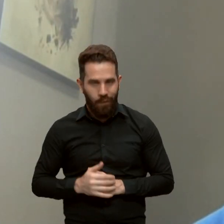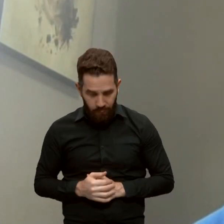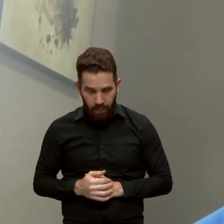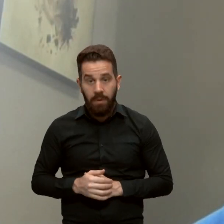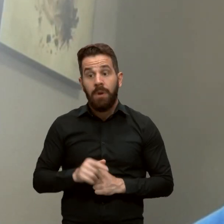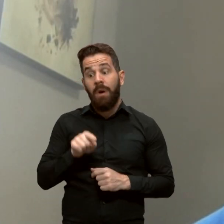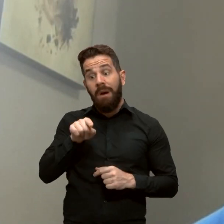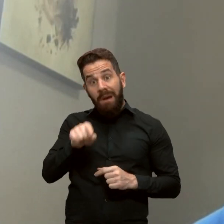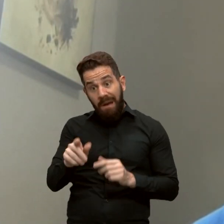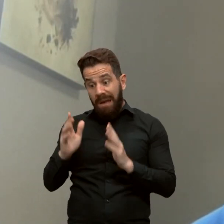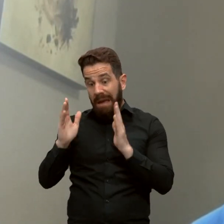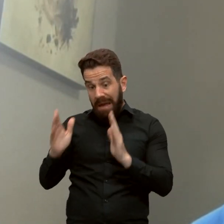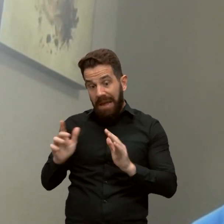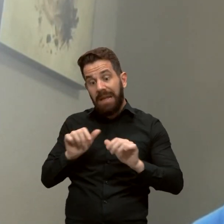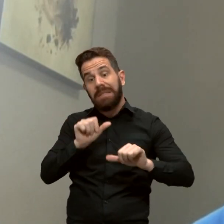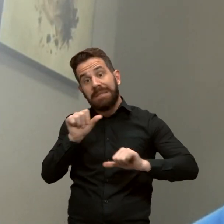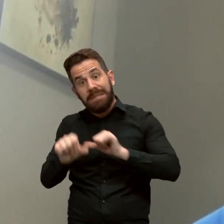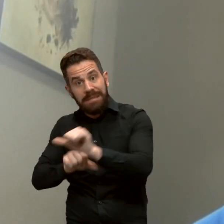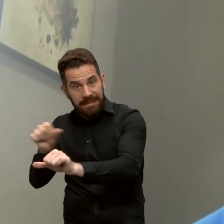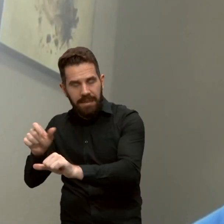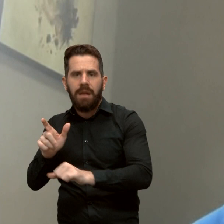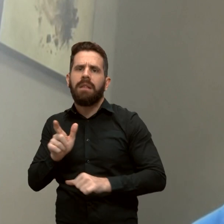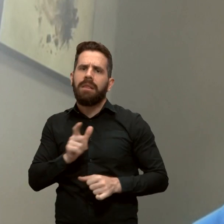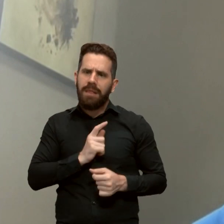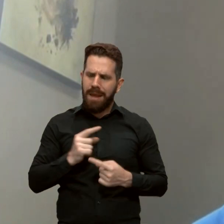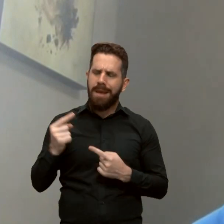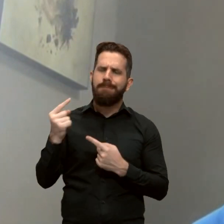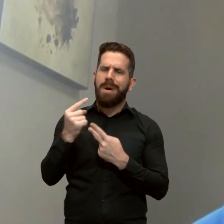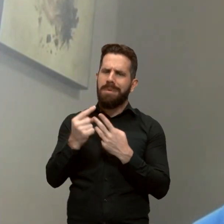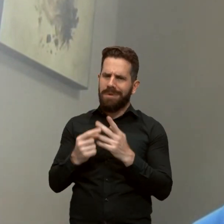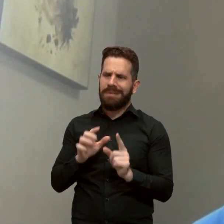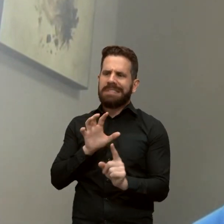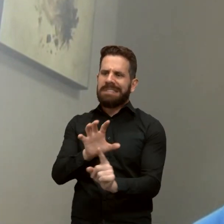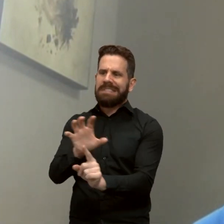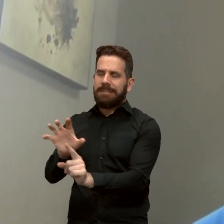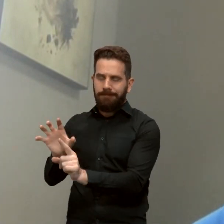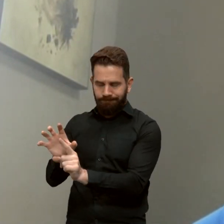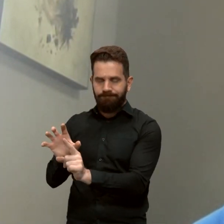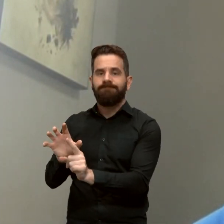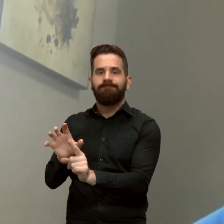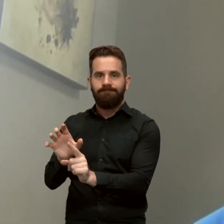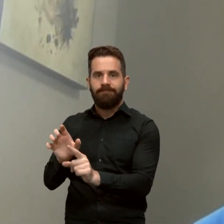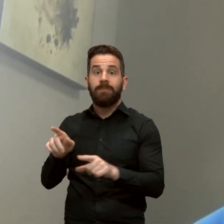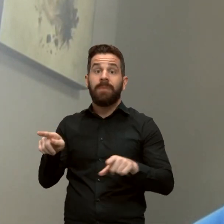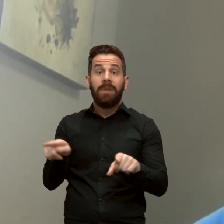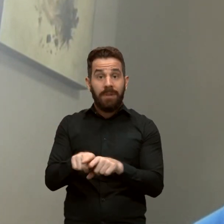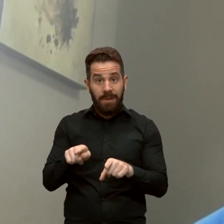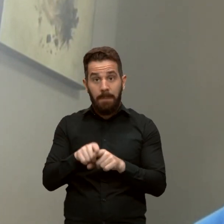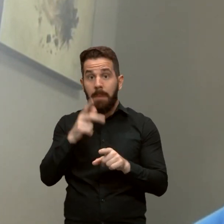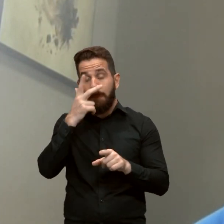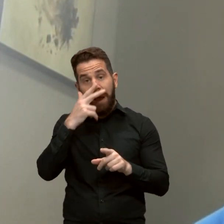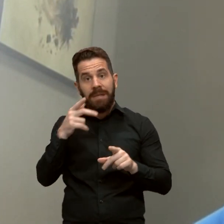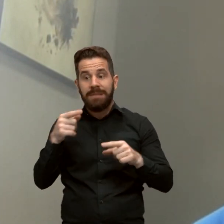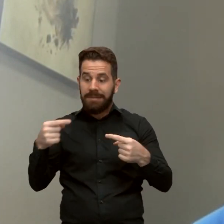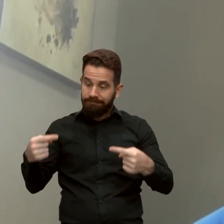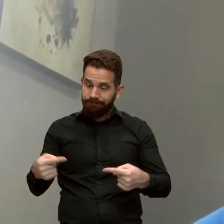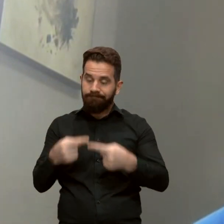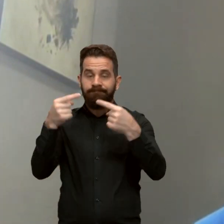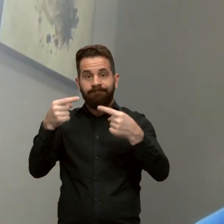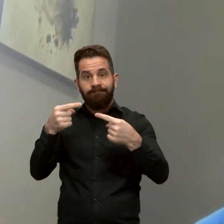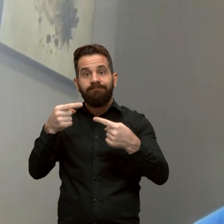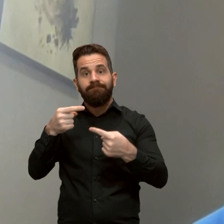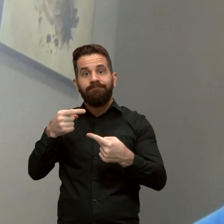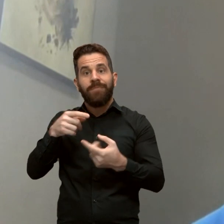transição menopausal. E coincide com a chegada também da velhice, né? Que com as